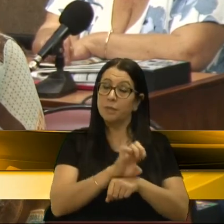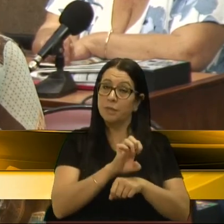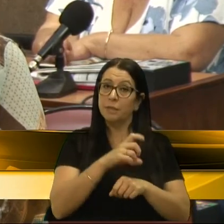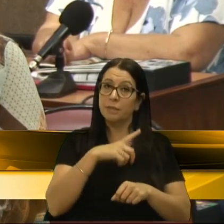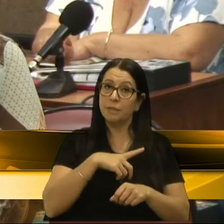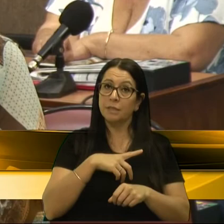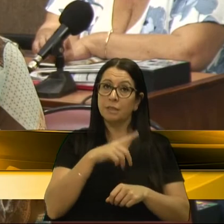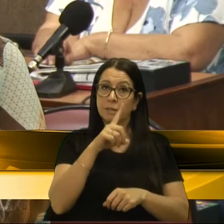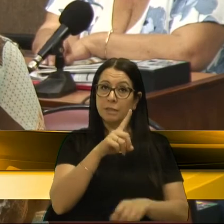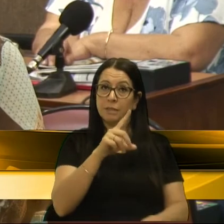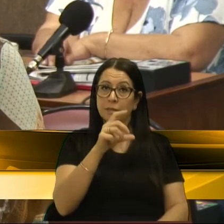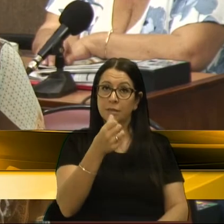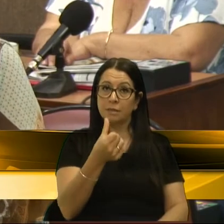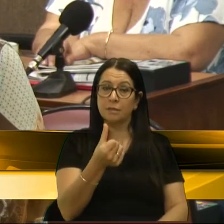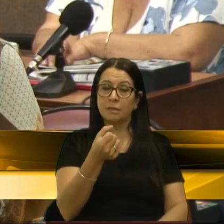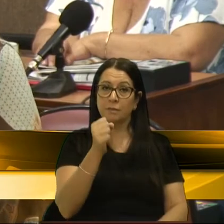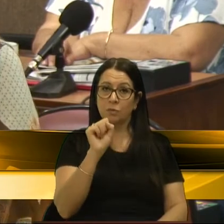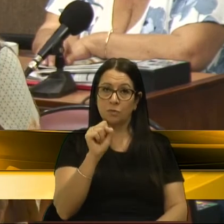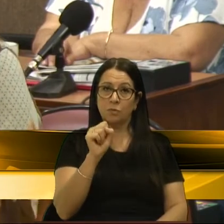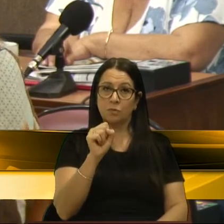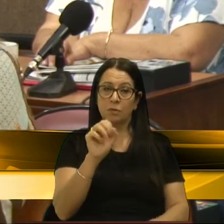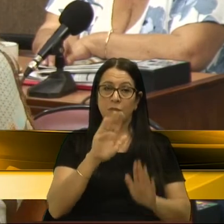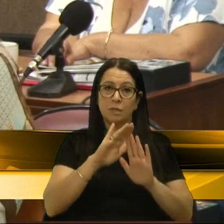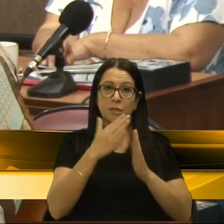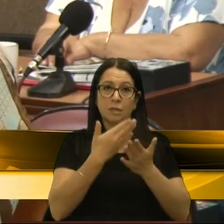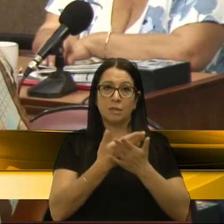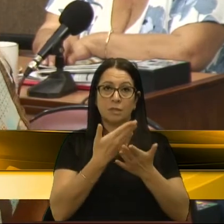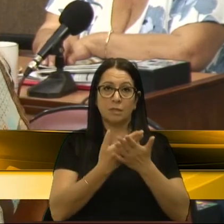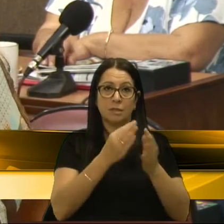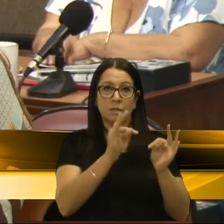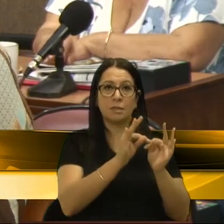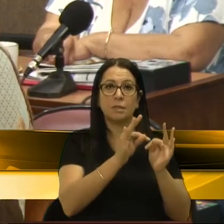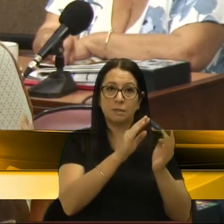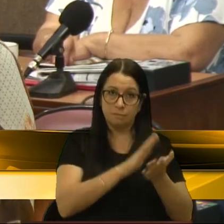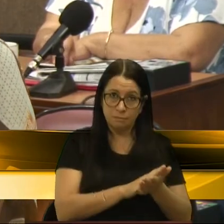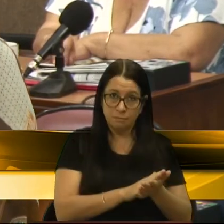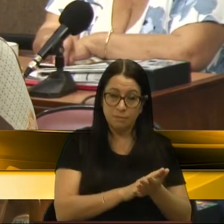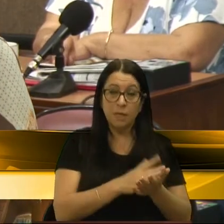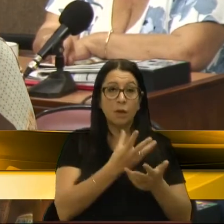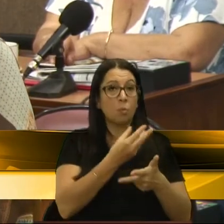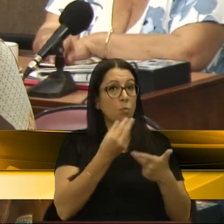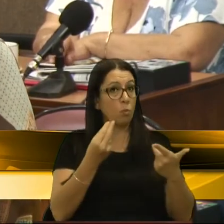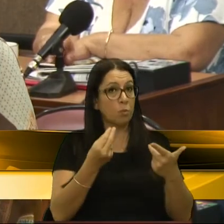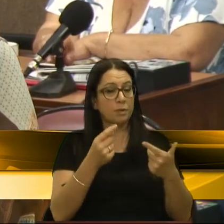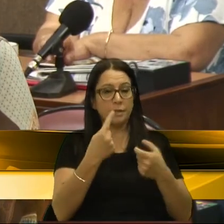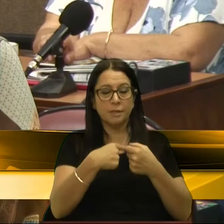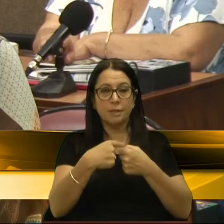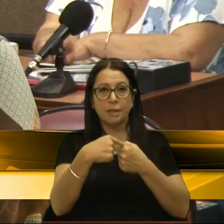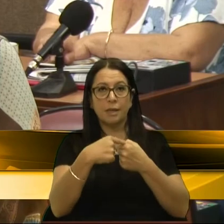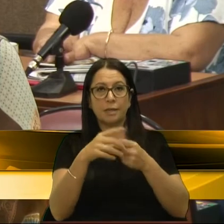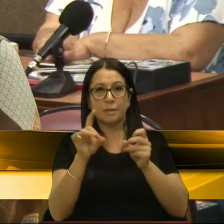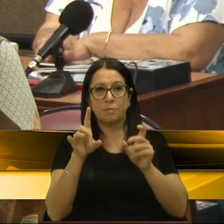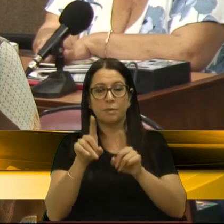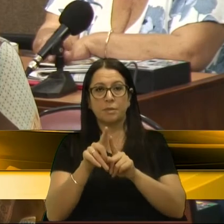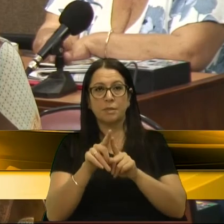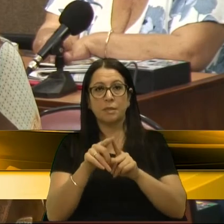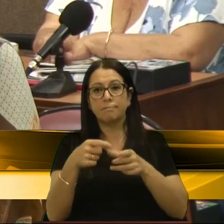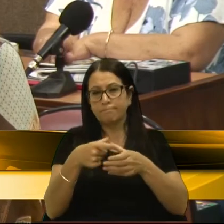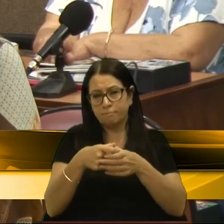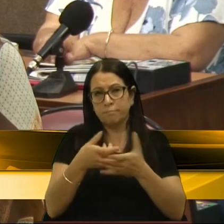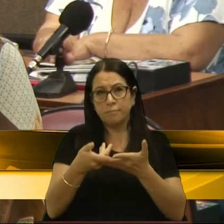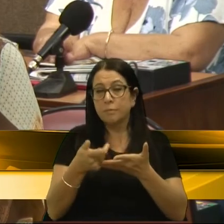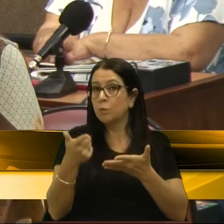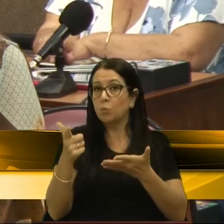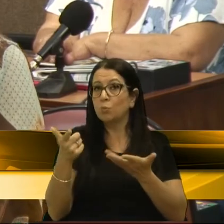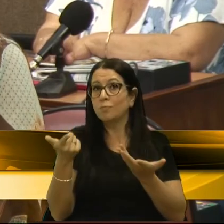temos 168 escolas técnicas. Em muitas cidades, especialmente as pequenas,